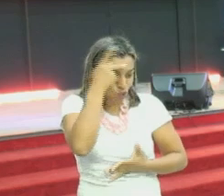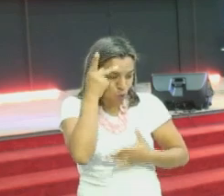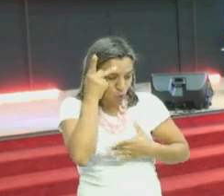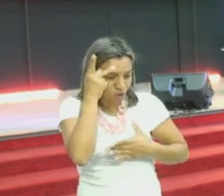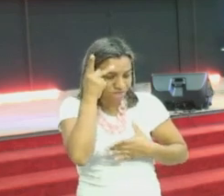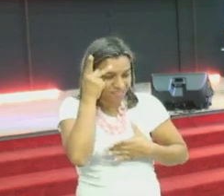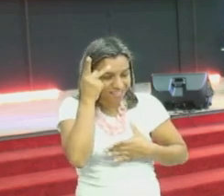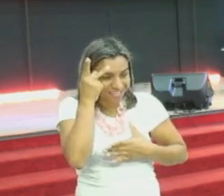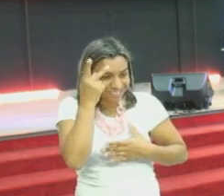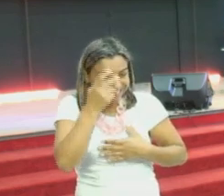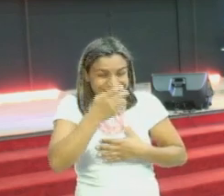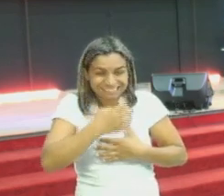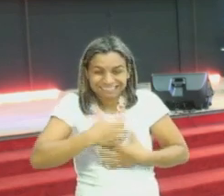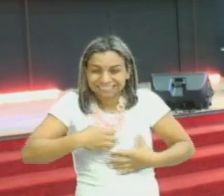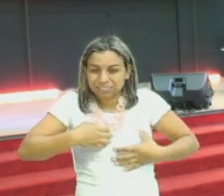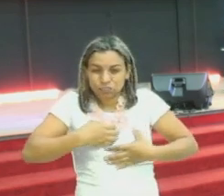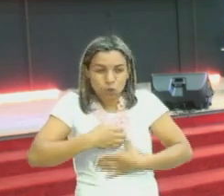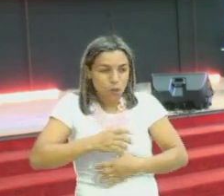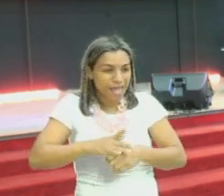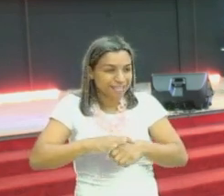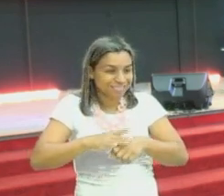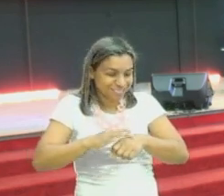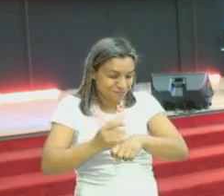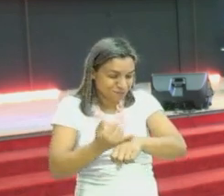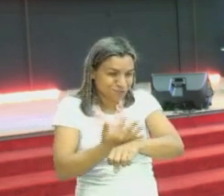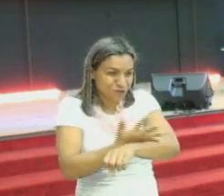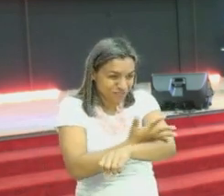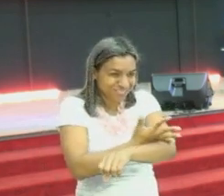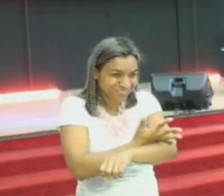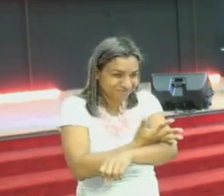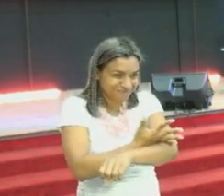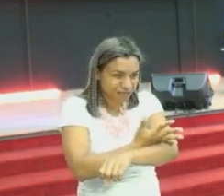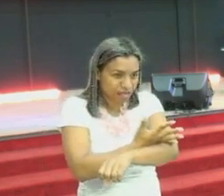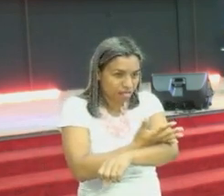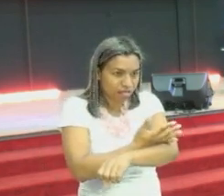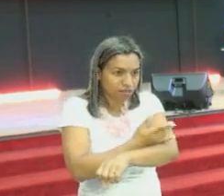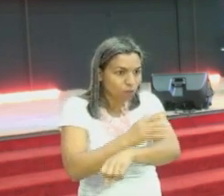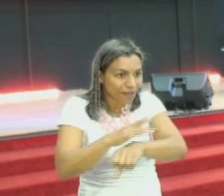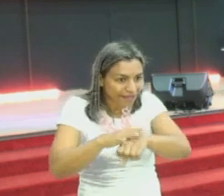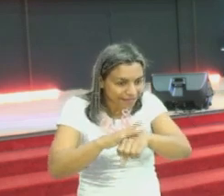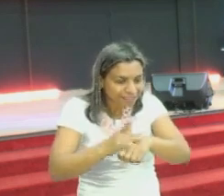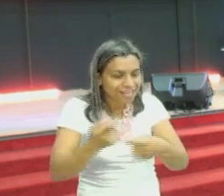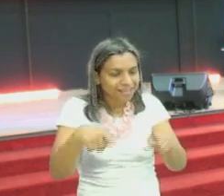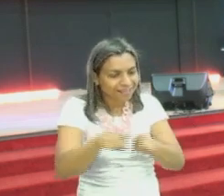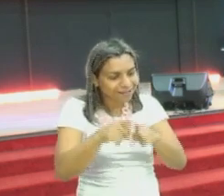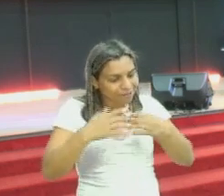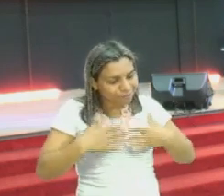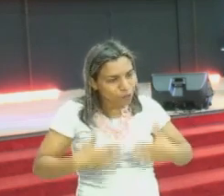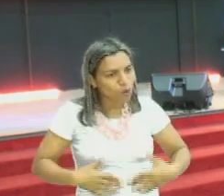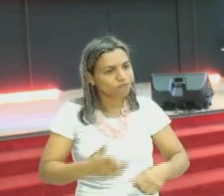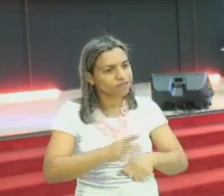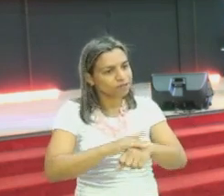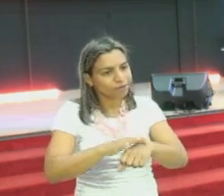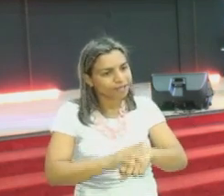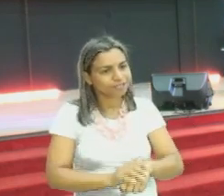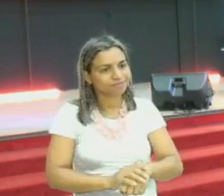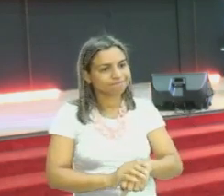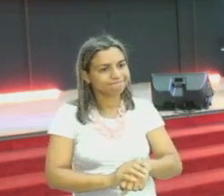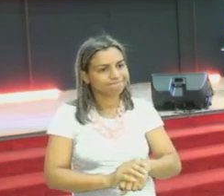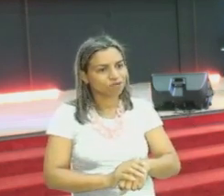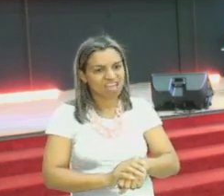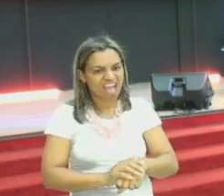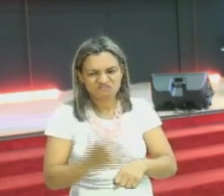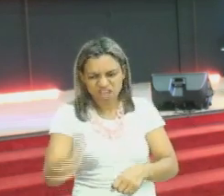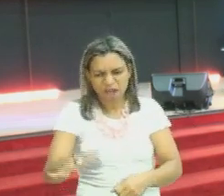emocionalmente e fisicamente. Ela adoece emocionalmente e fisicamente. Eu